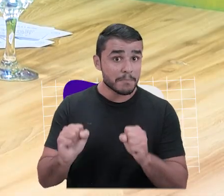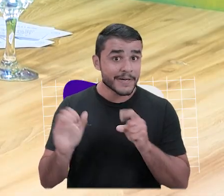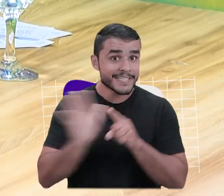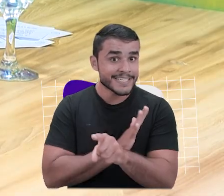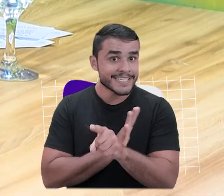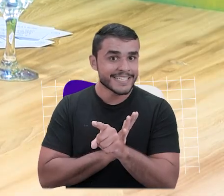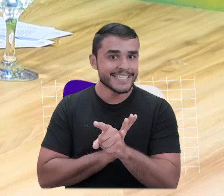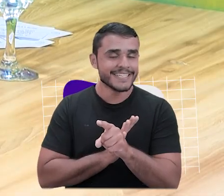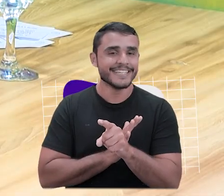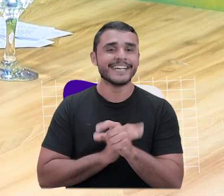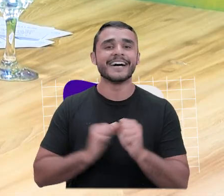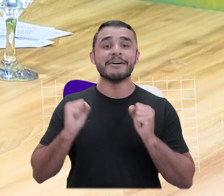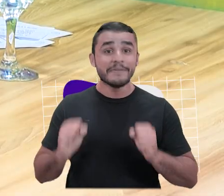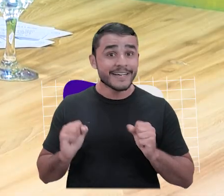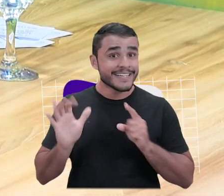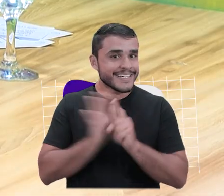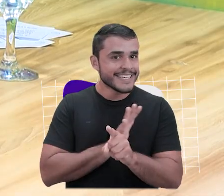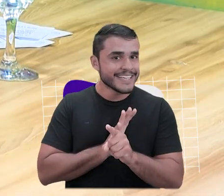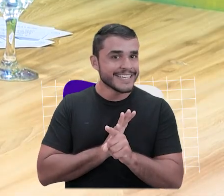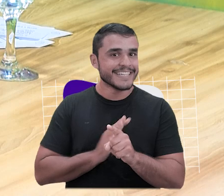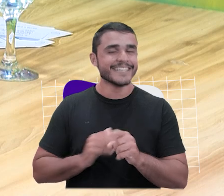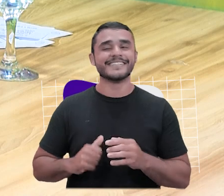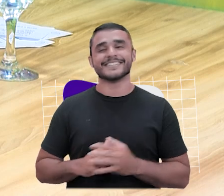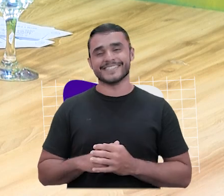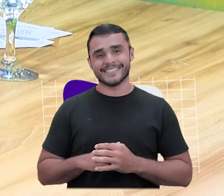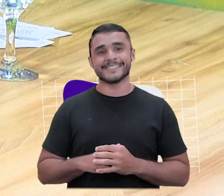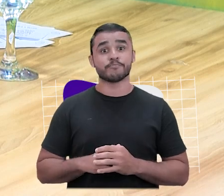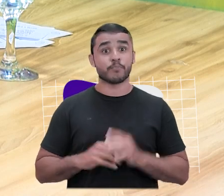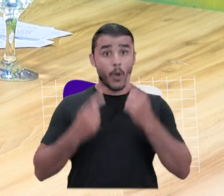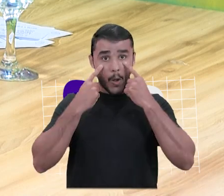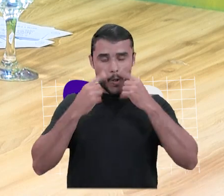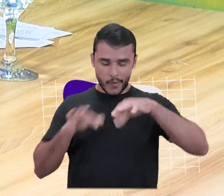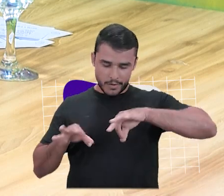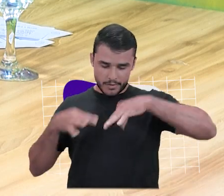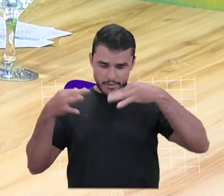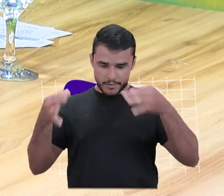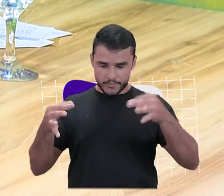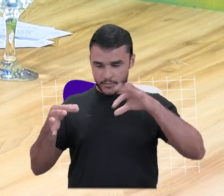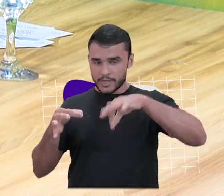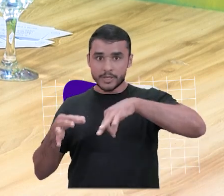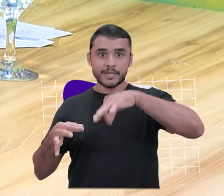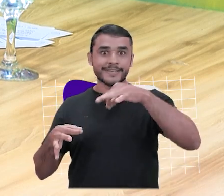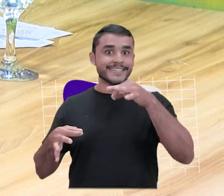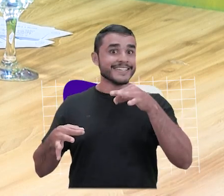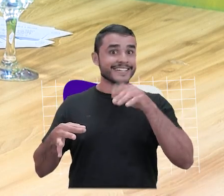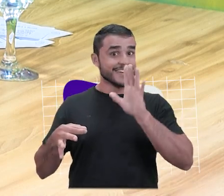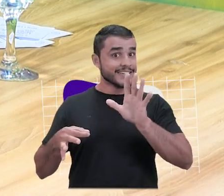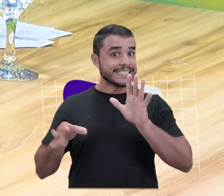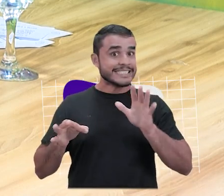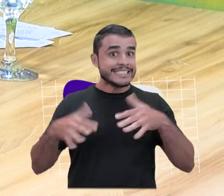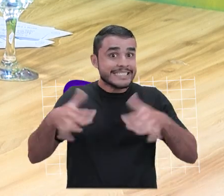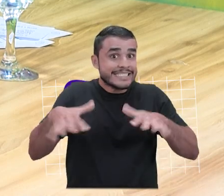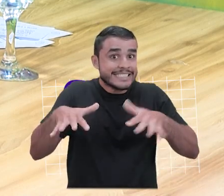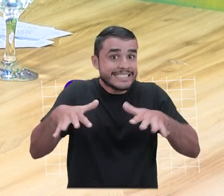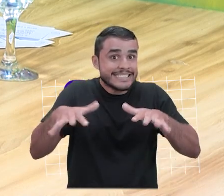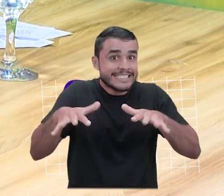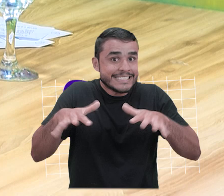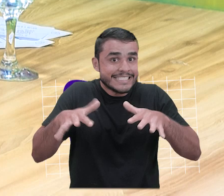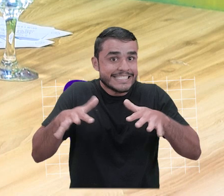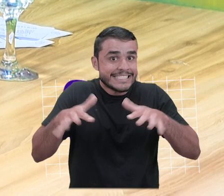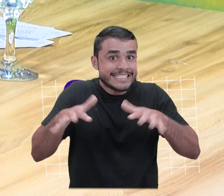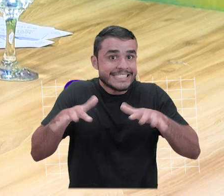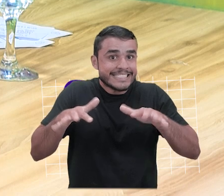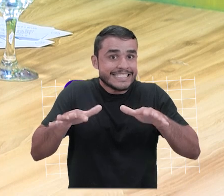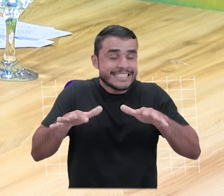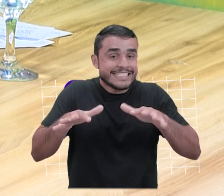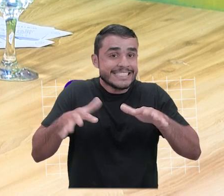surpresa. Deixa eu fazer aqui a perguntinha pra vocês. Mas o envelope é uma tensão a mais. É pra dar um impacto, entendeu? Porque